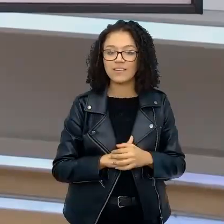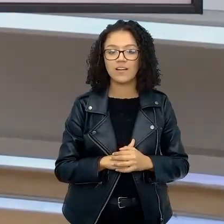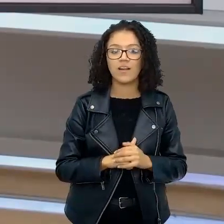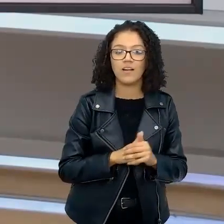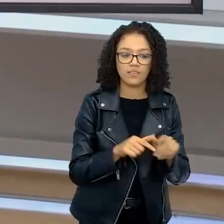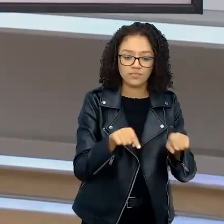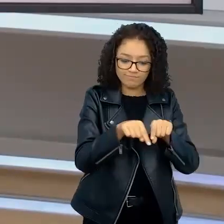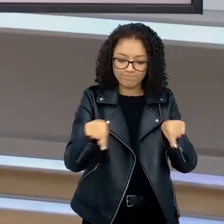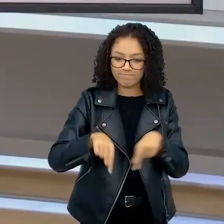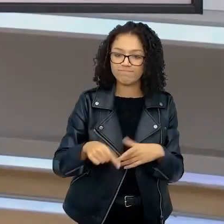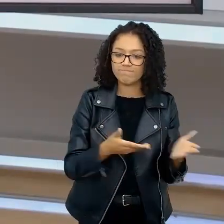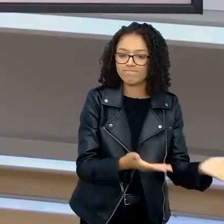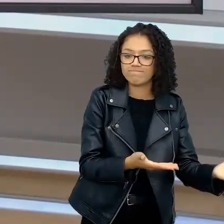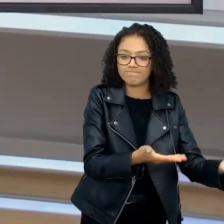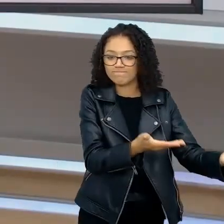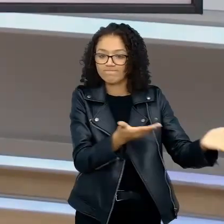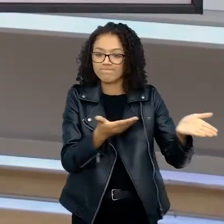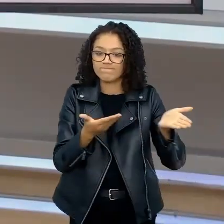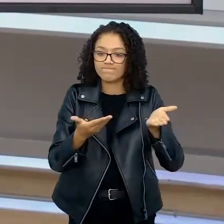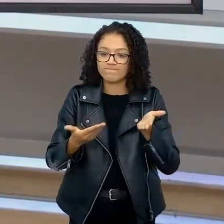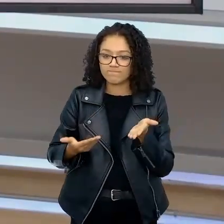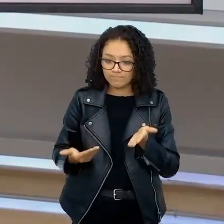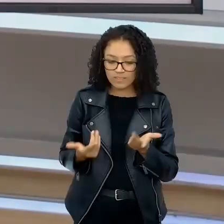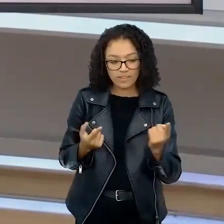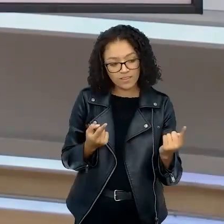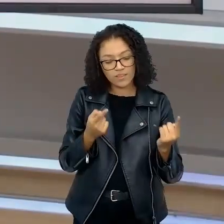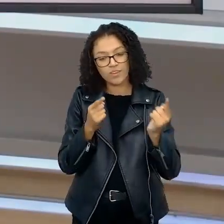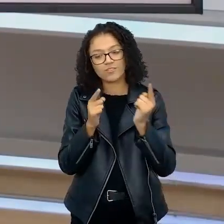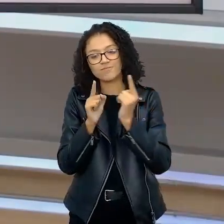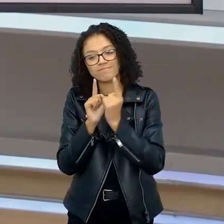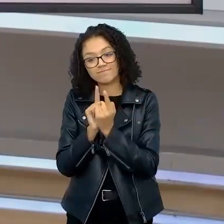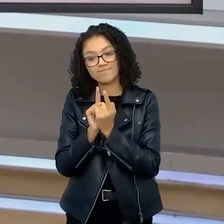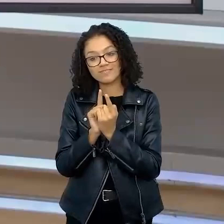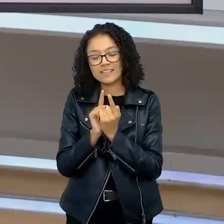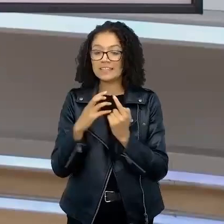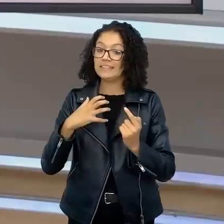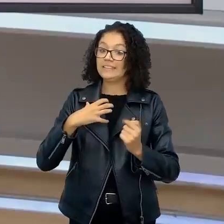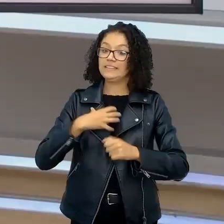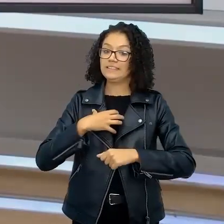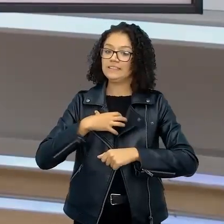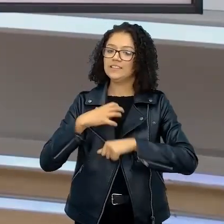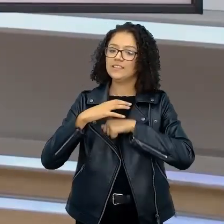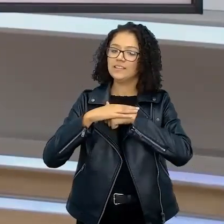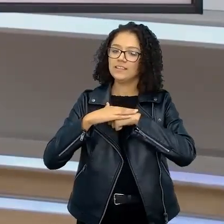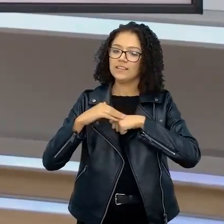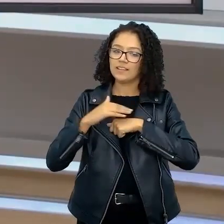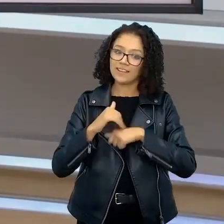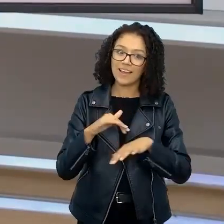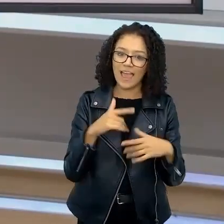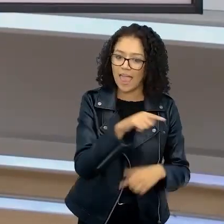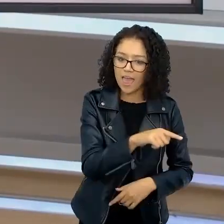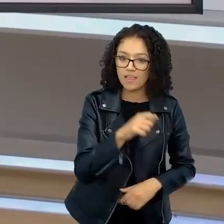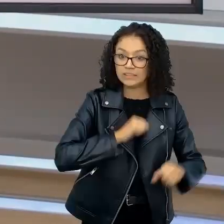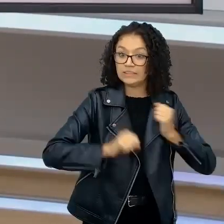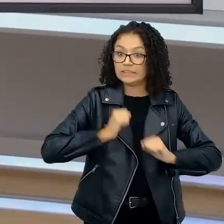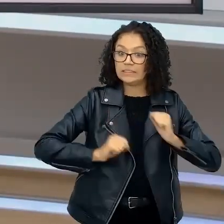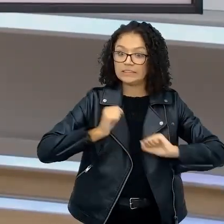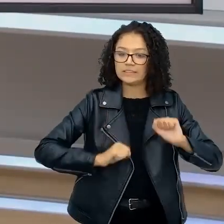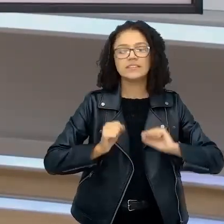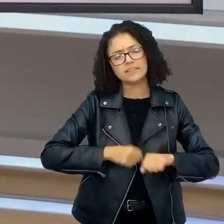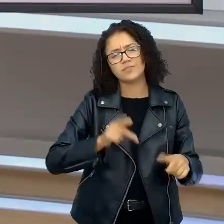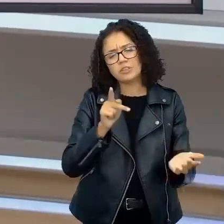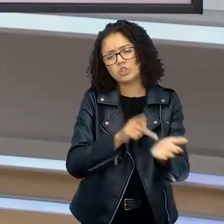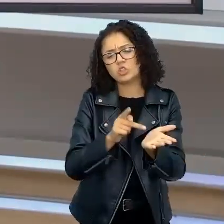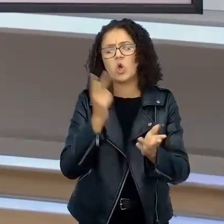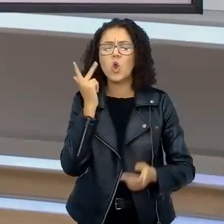um espaço para que essa criança, se sentindo acolhida, mesmo, né, com essa ansiedade que ela vai carregar durante todo